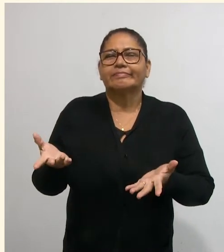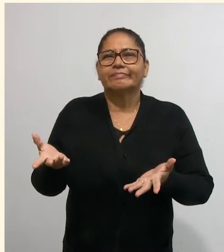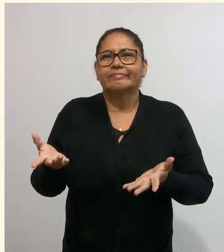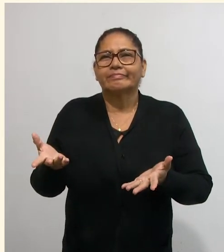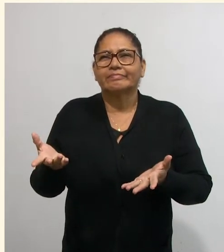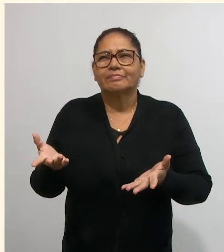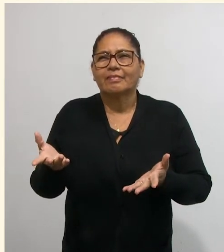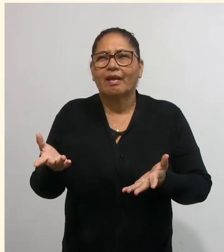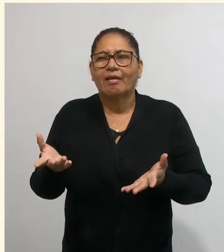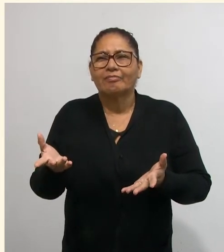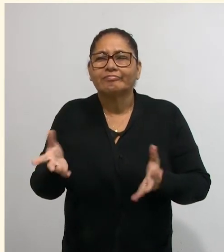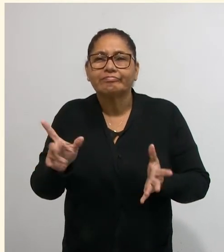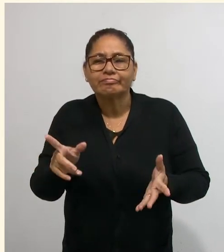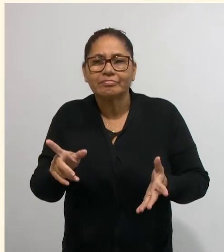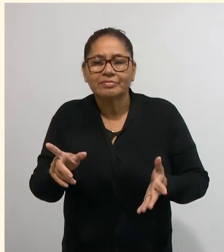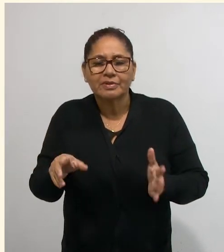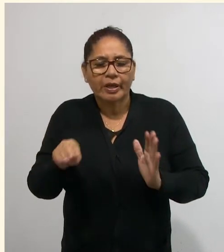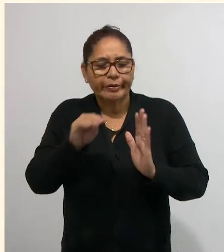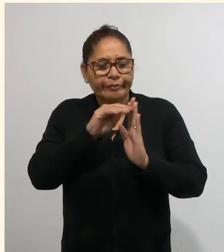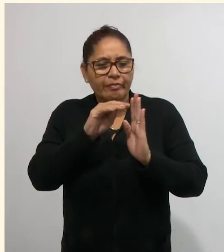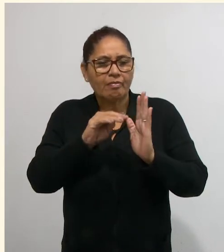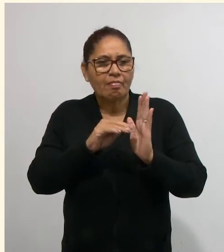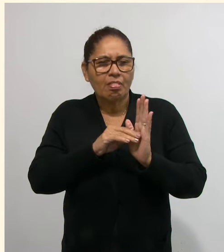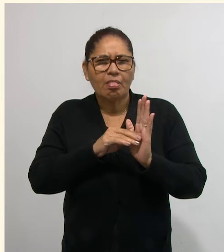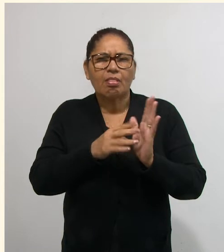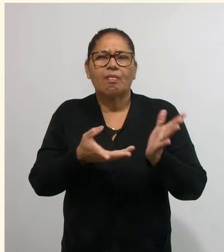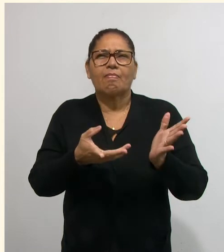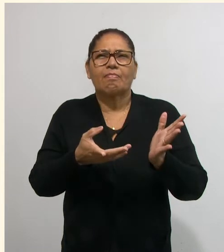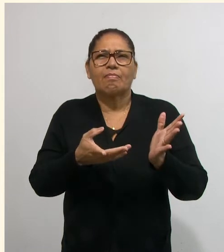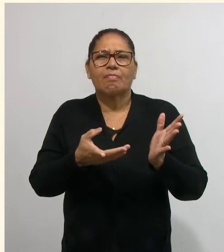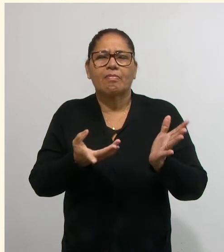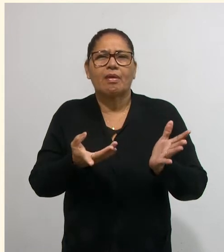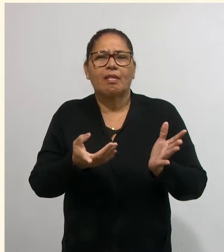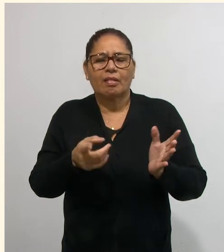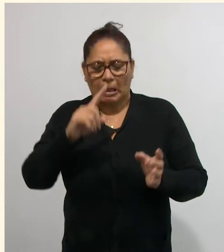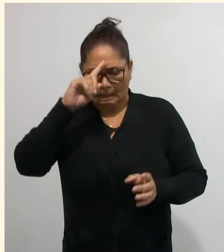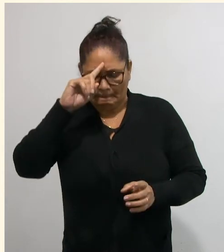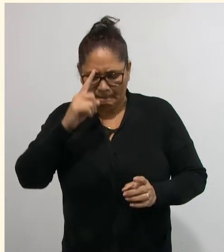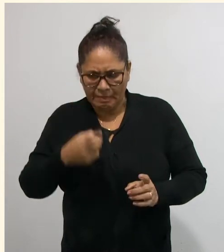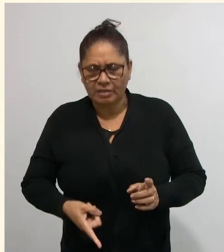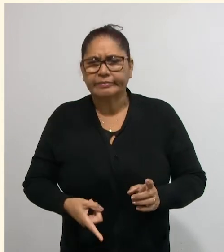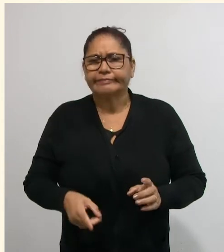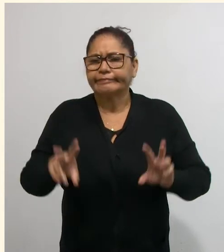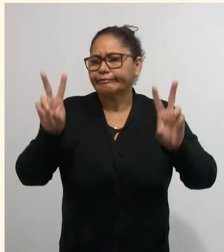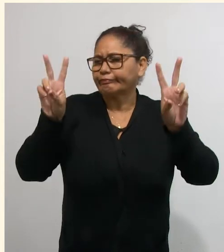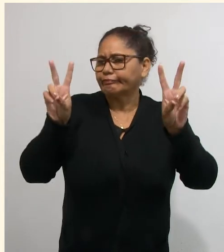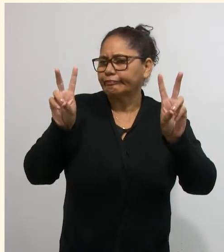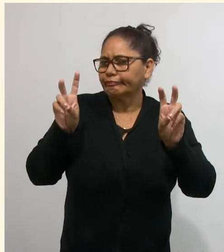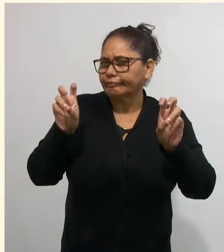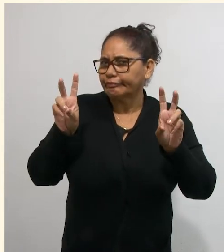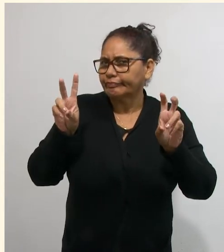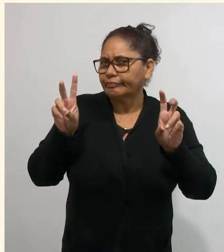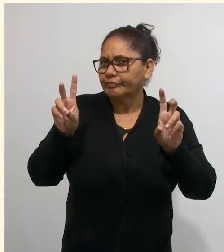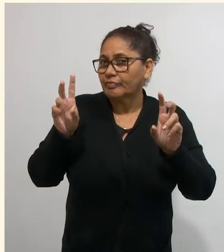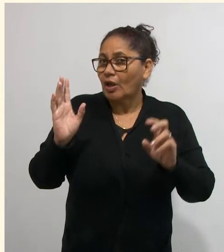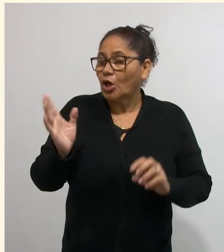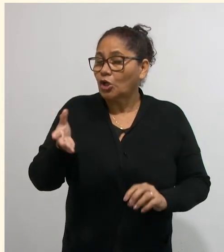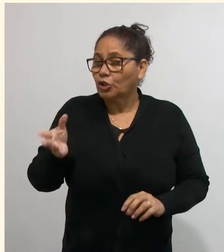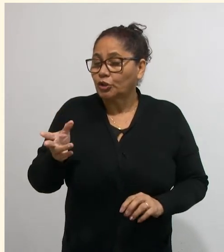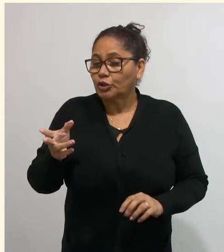método rigoroso, eles acreditavam no método rigoroso e precisamente sistematizado. Já para